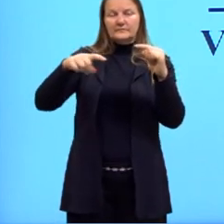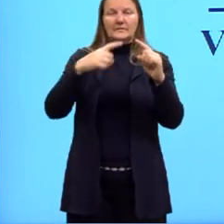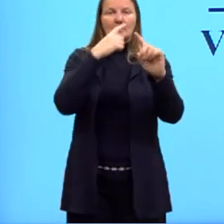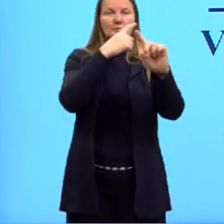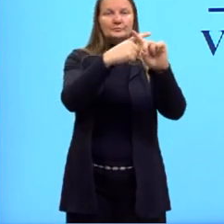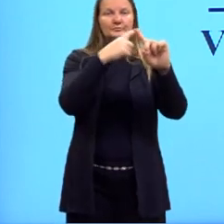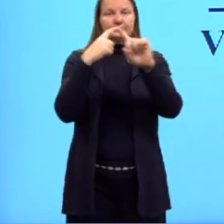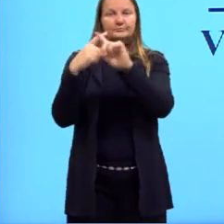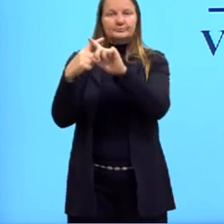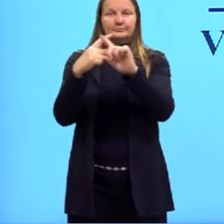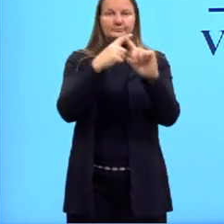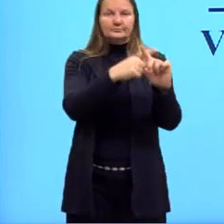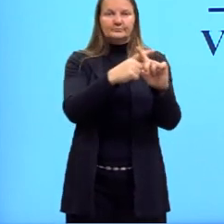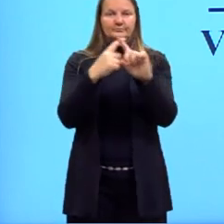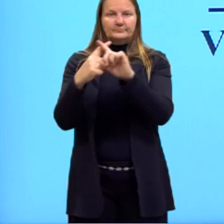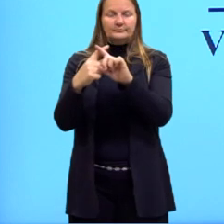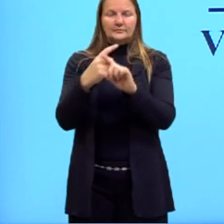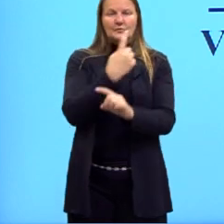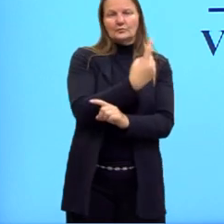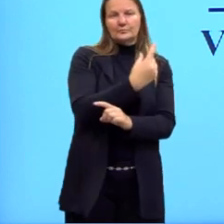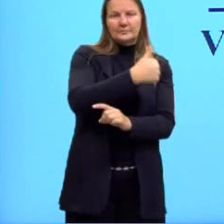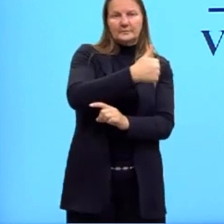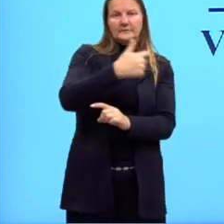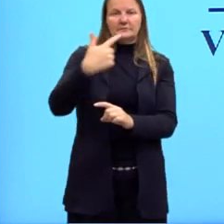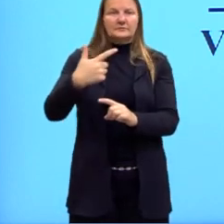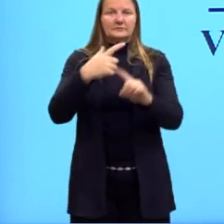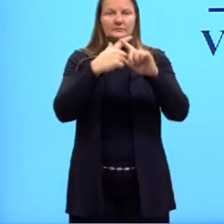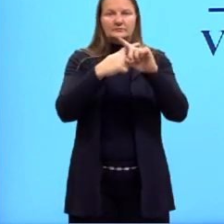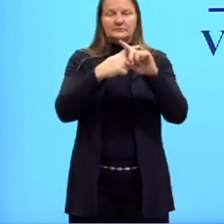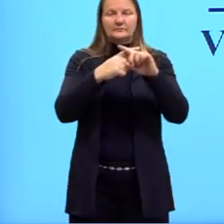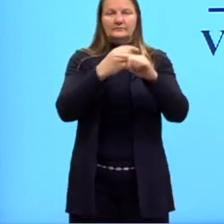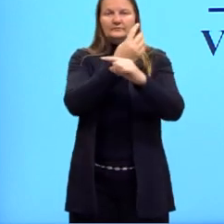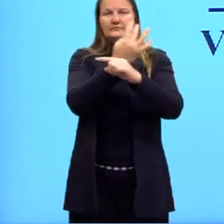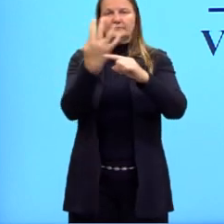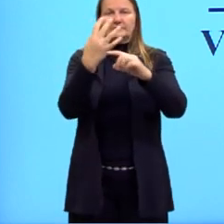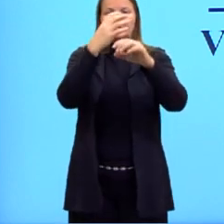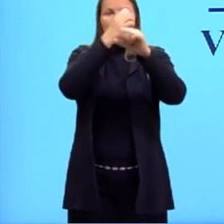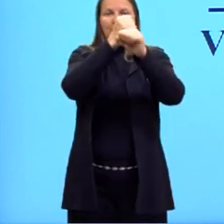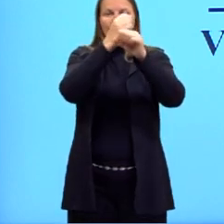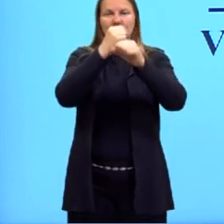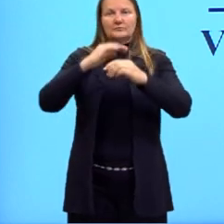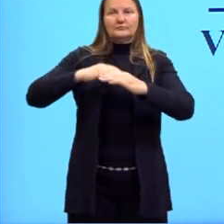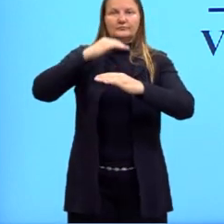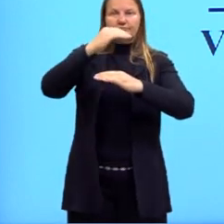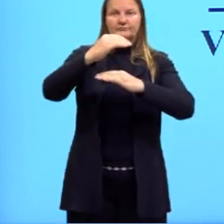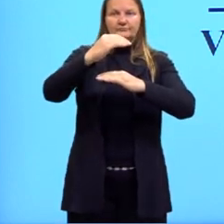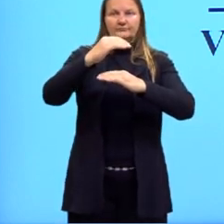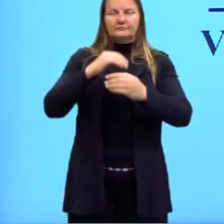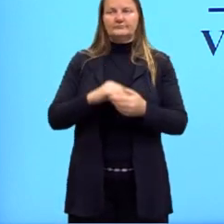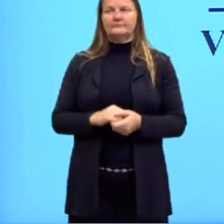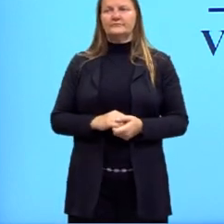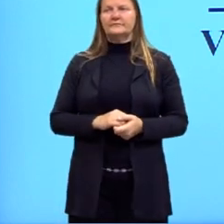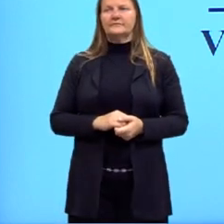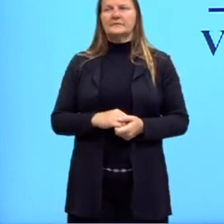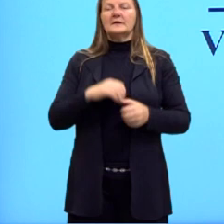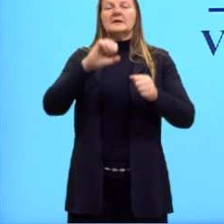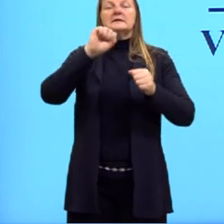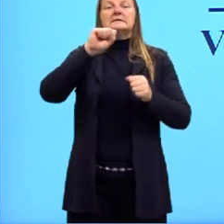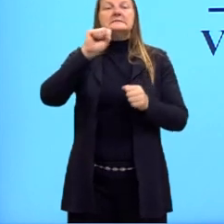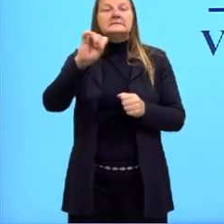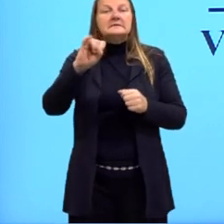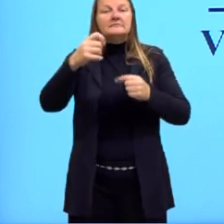multiplicar os valores dos dois e na parte né de cima somar tá agora se eu